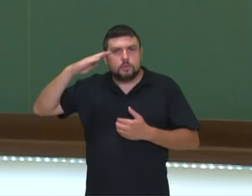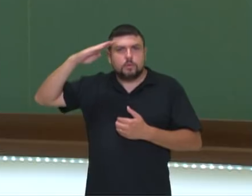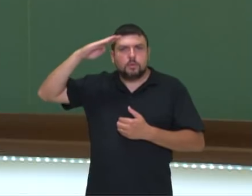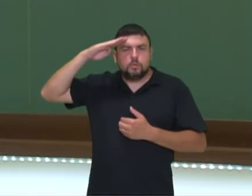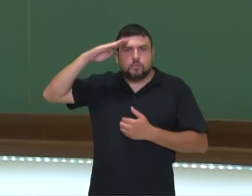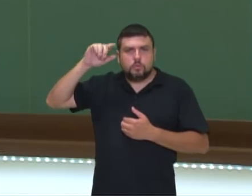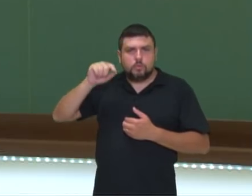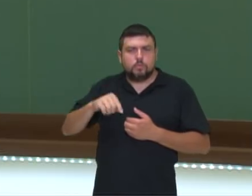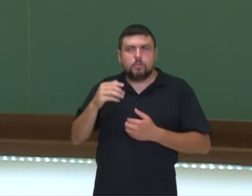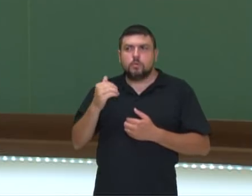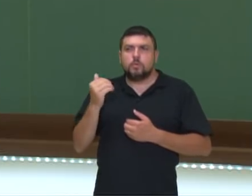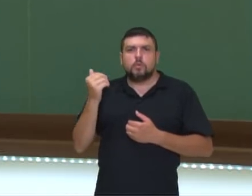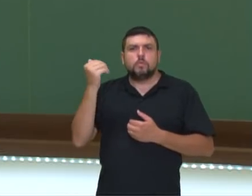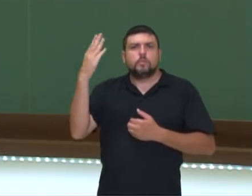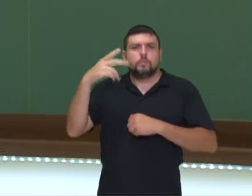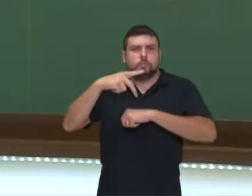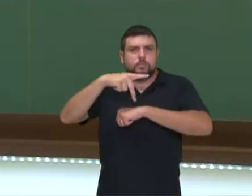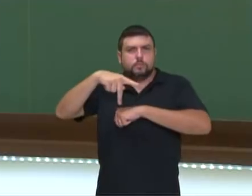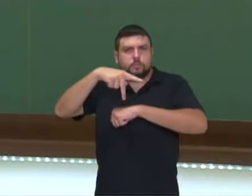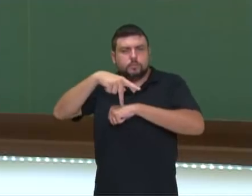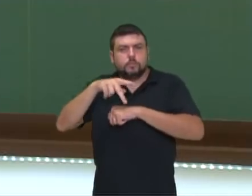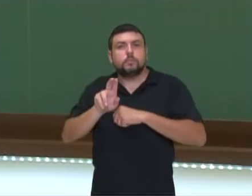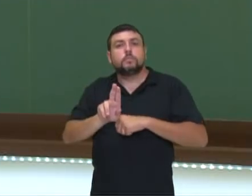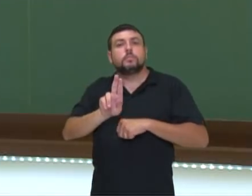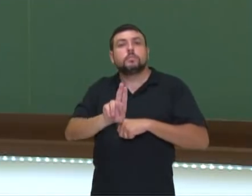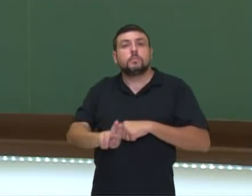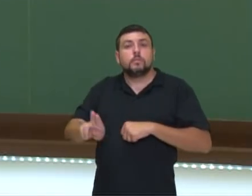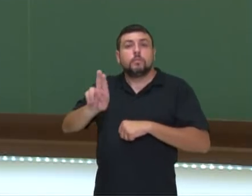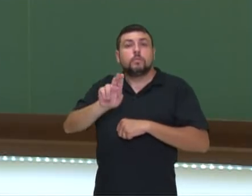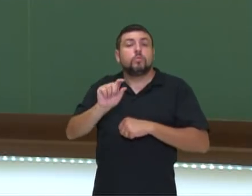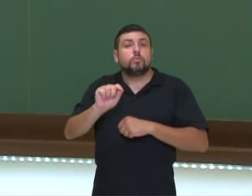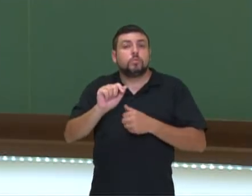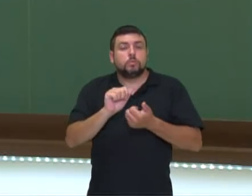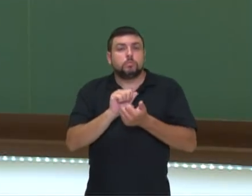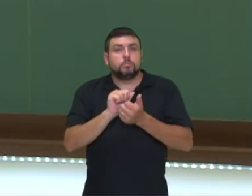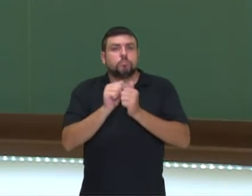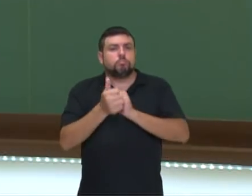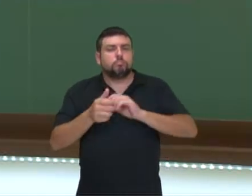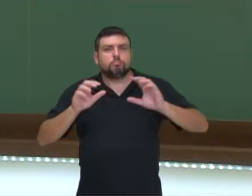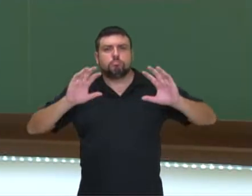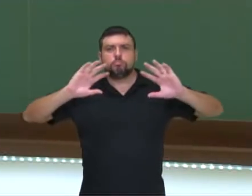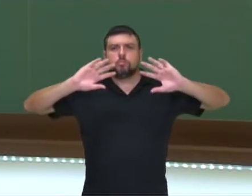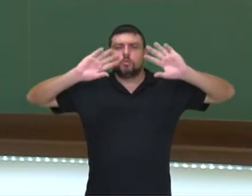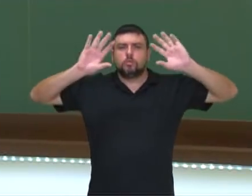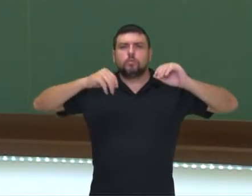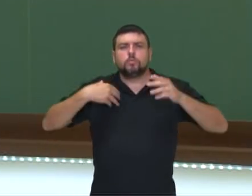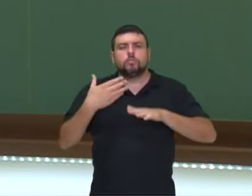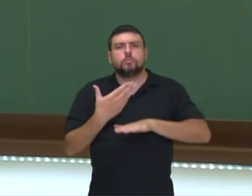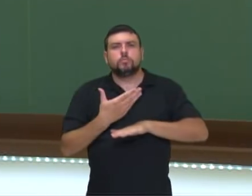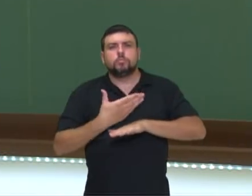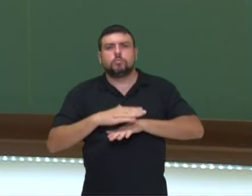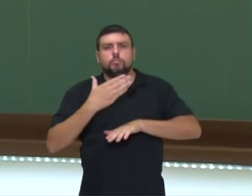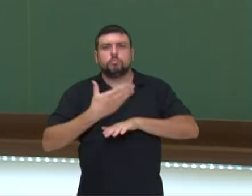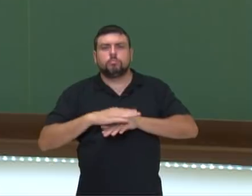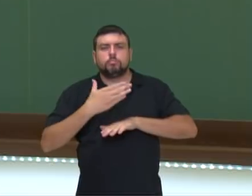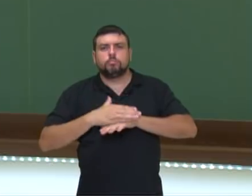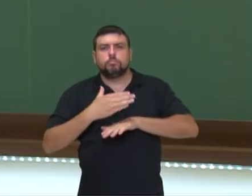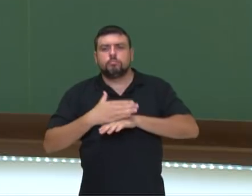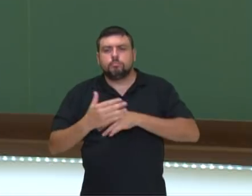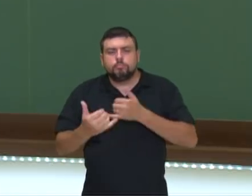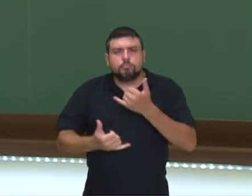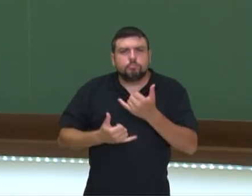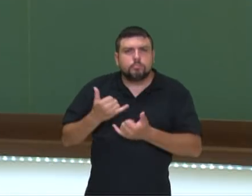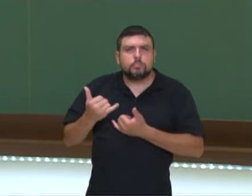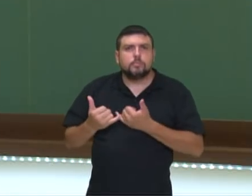muitas vezes em outros países, eles utilizavam da modalidade como um método de treinamento, como recreação,